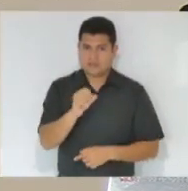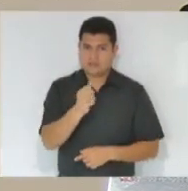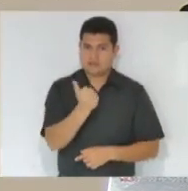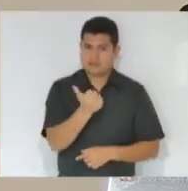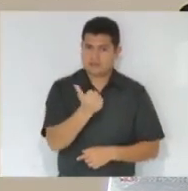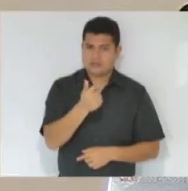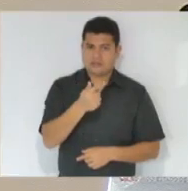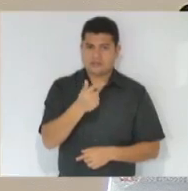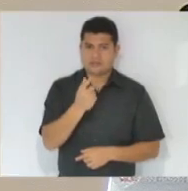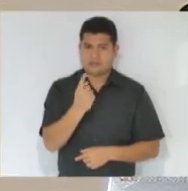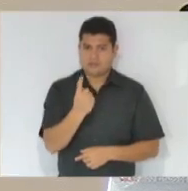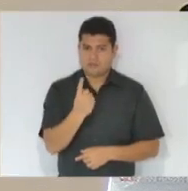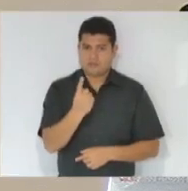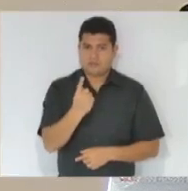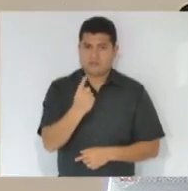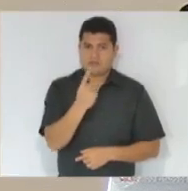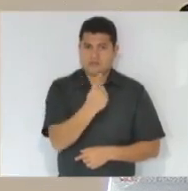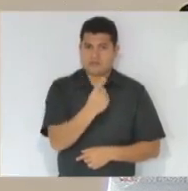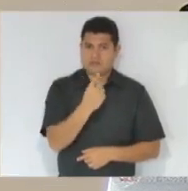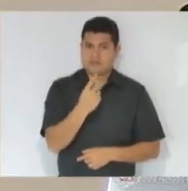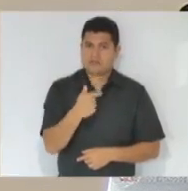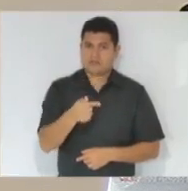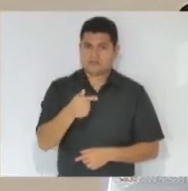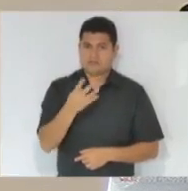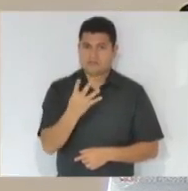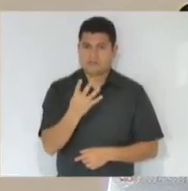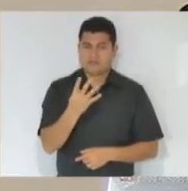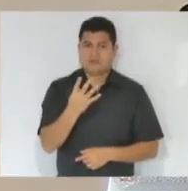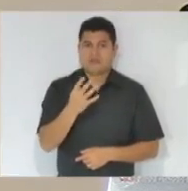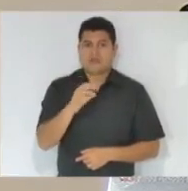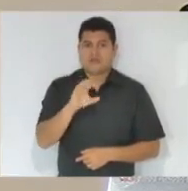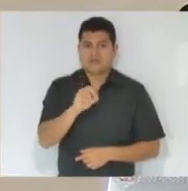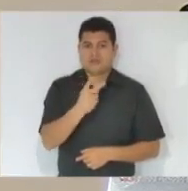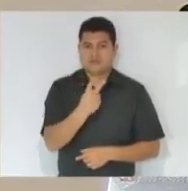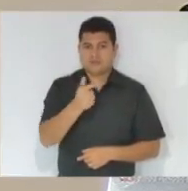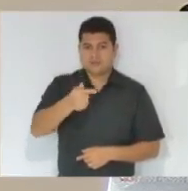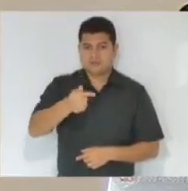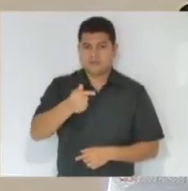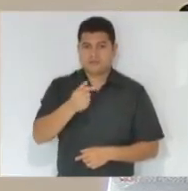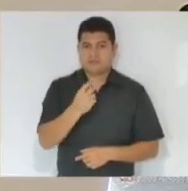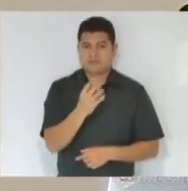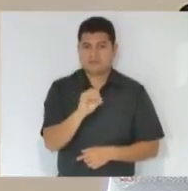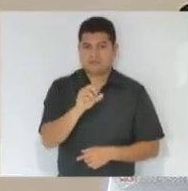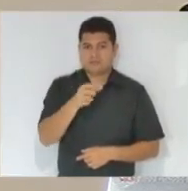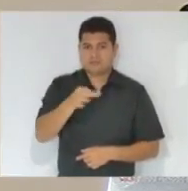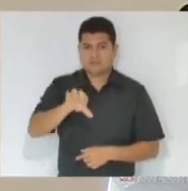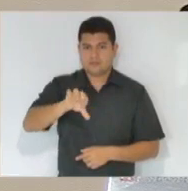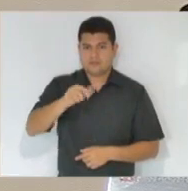171, 174, 027, 091 e